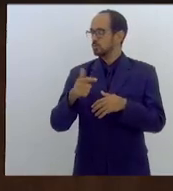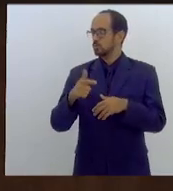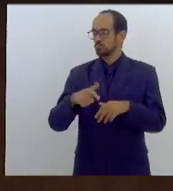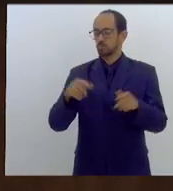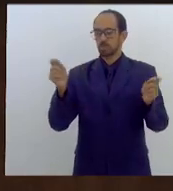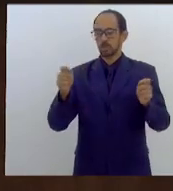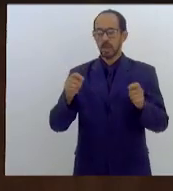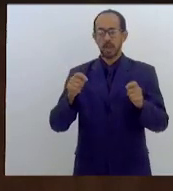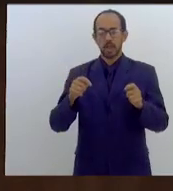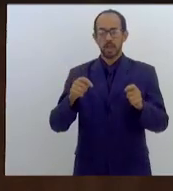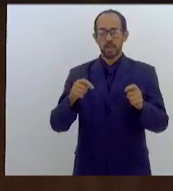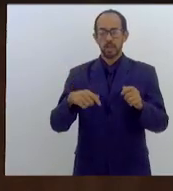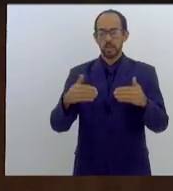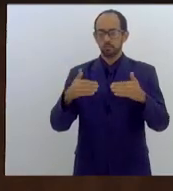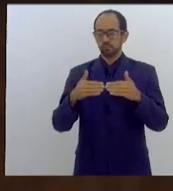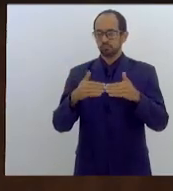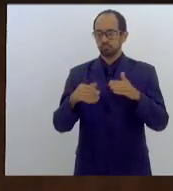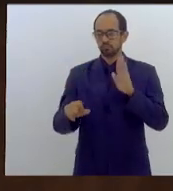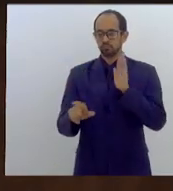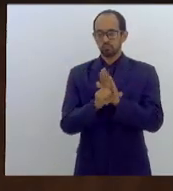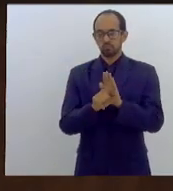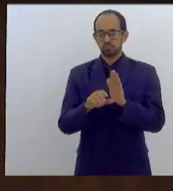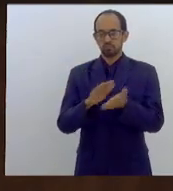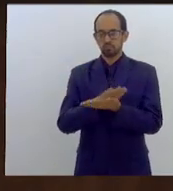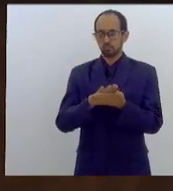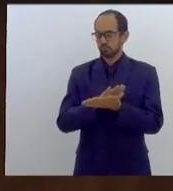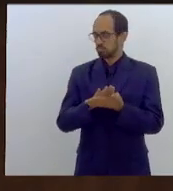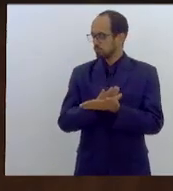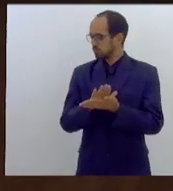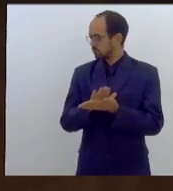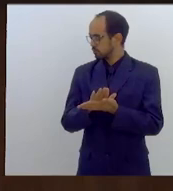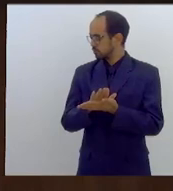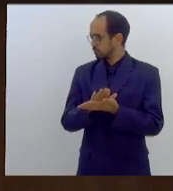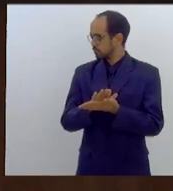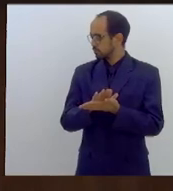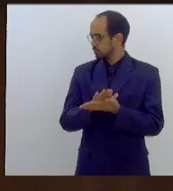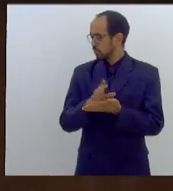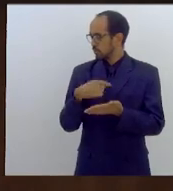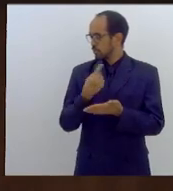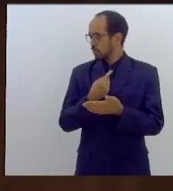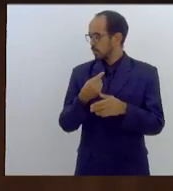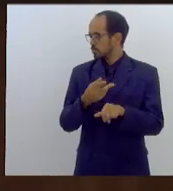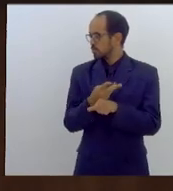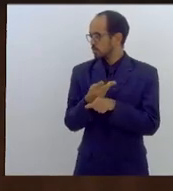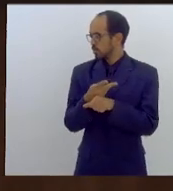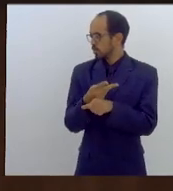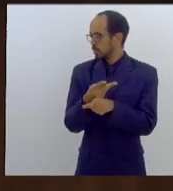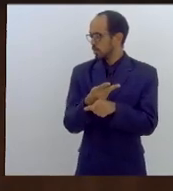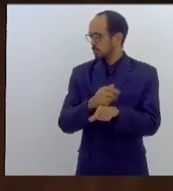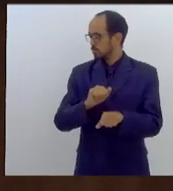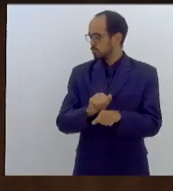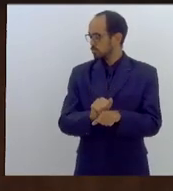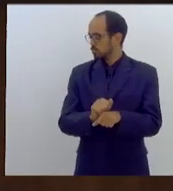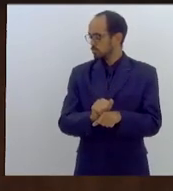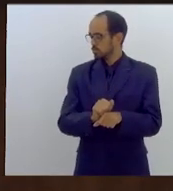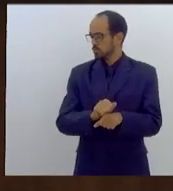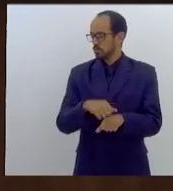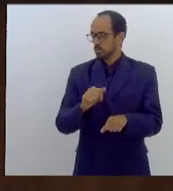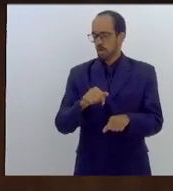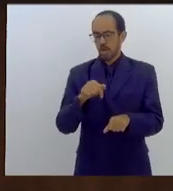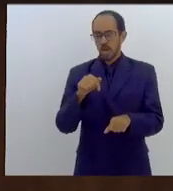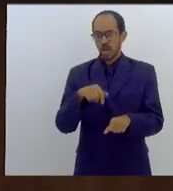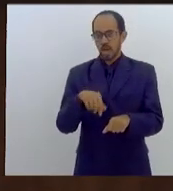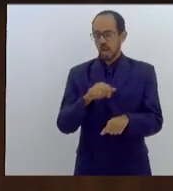Nós convidamos a douta Procuradoria-Geral do Estado para estar na audiência pública, que também não veio.